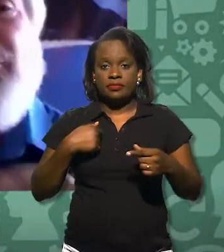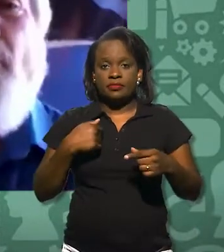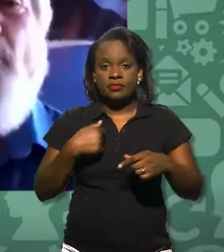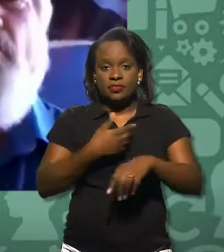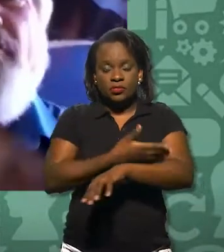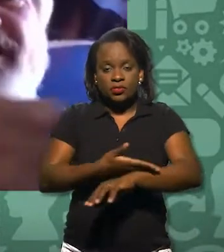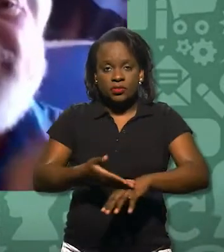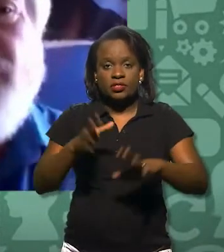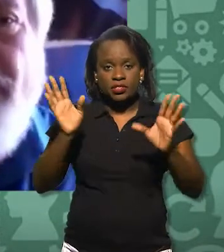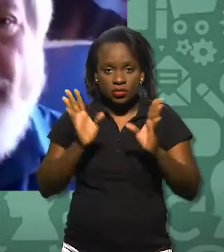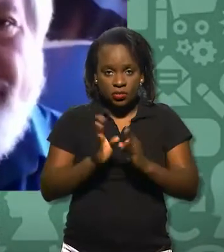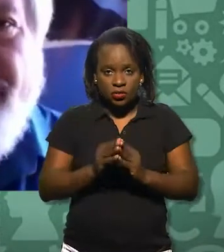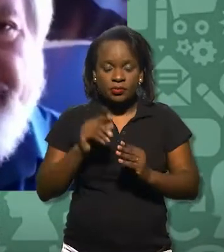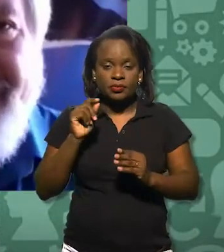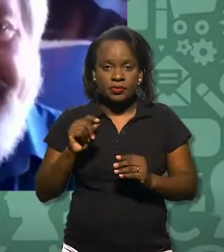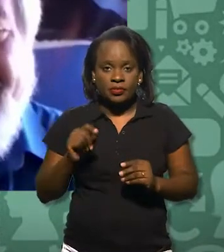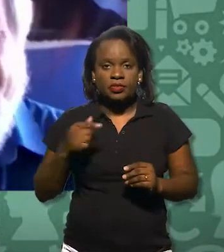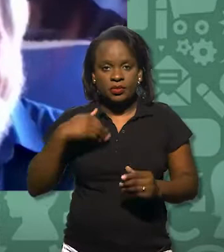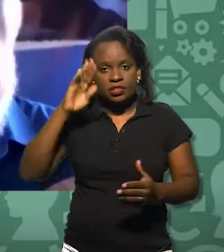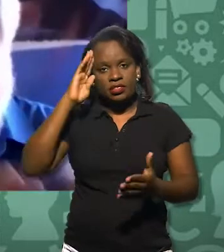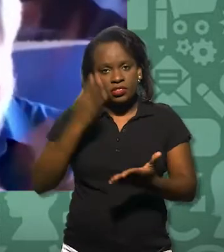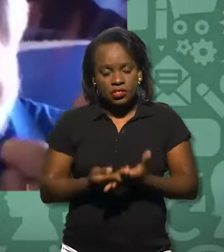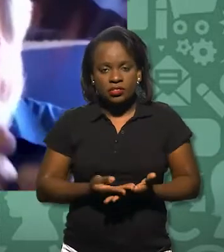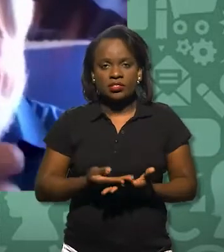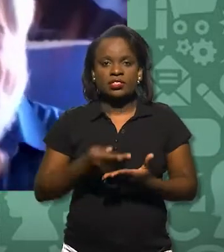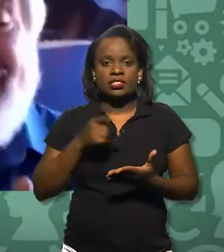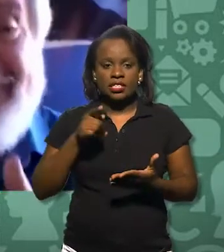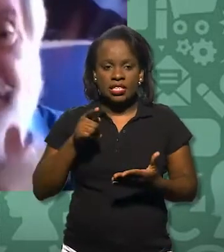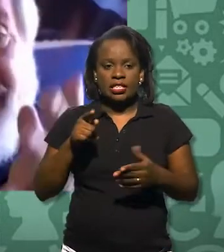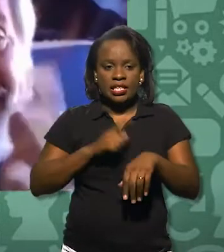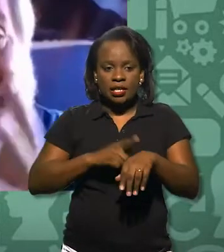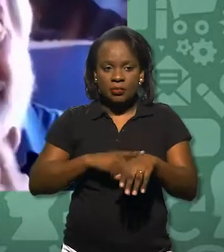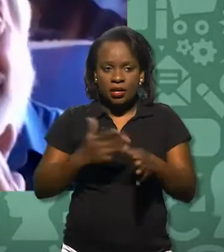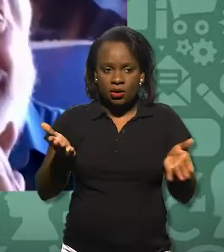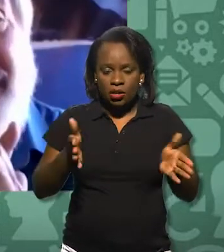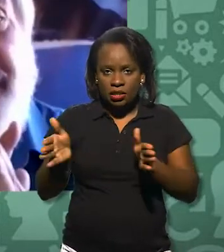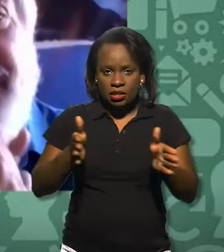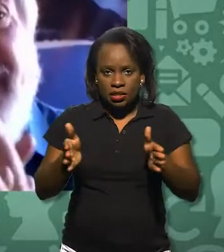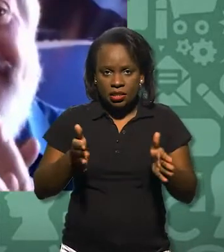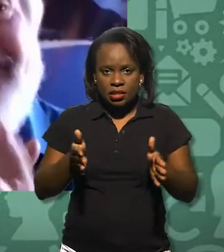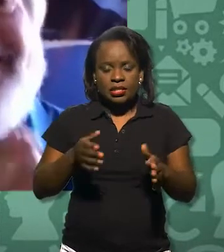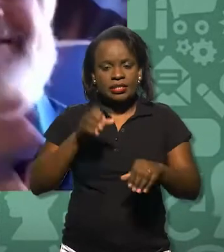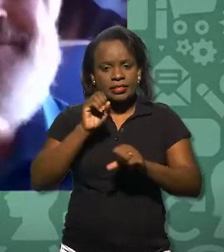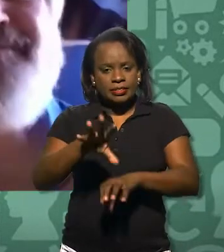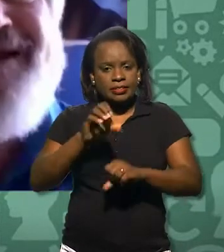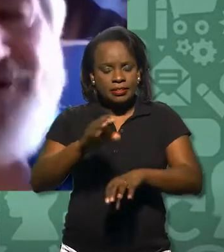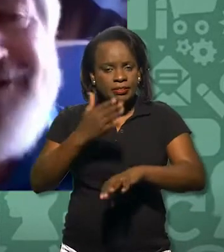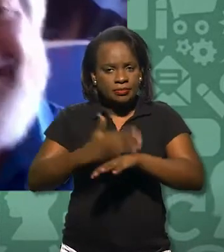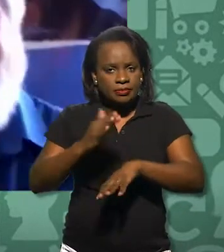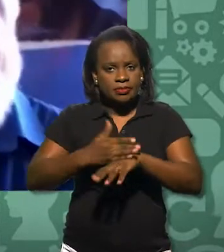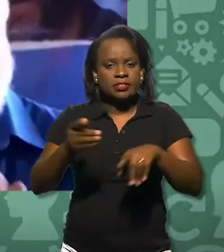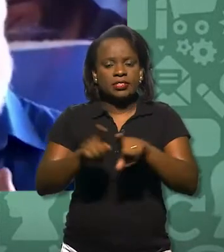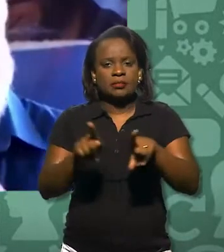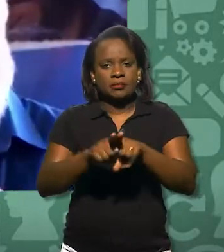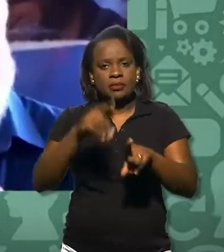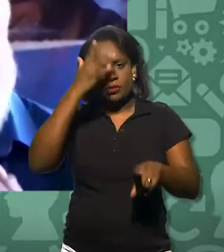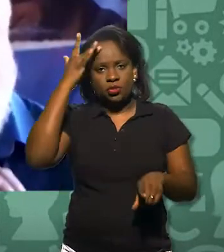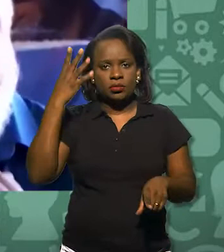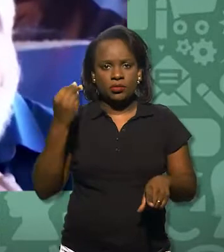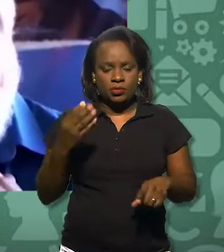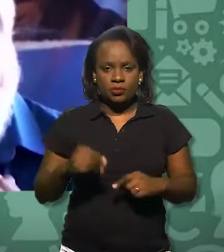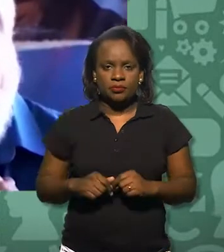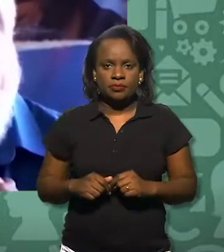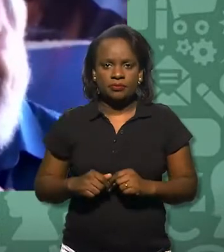Fazendo isso como um resumo, eu acredito que esse período disciplinou também nesse